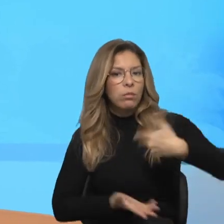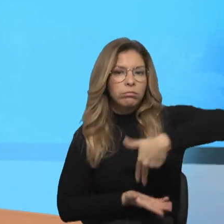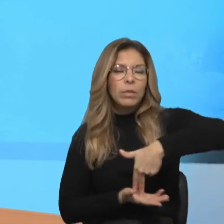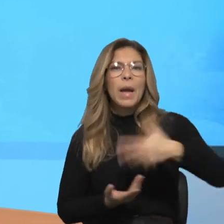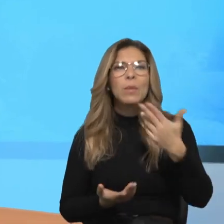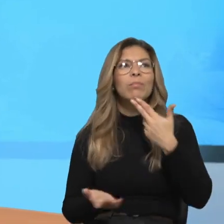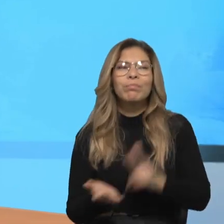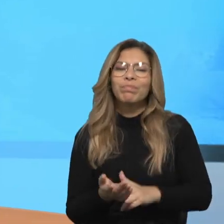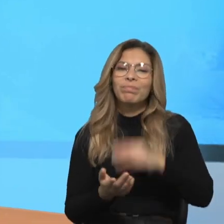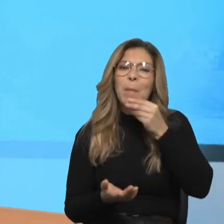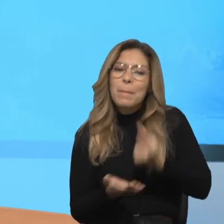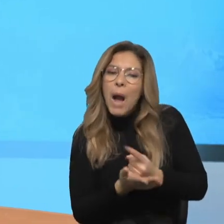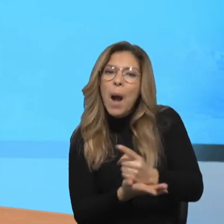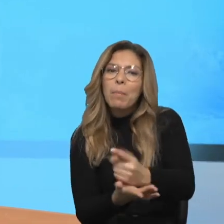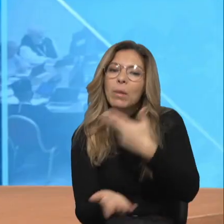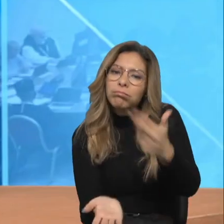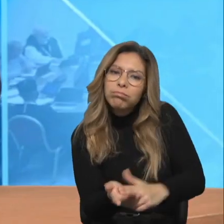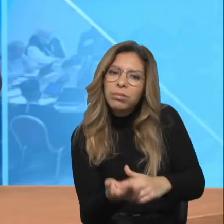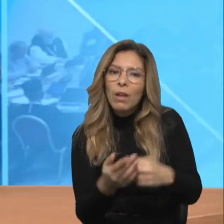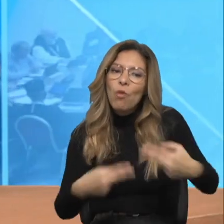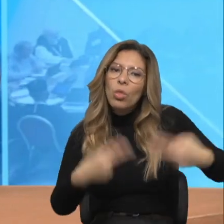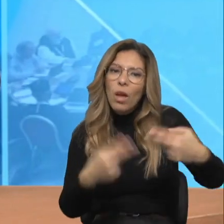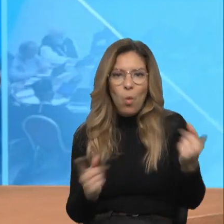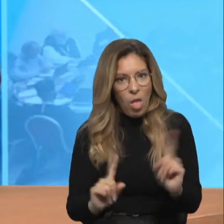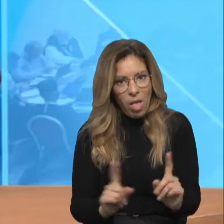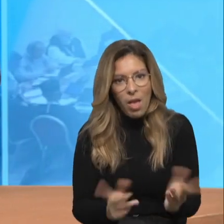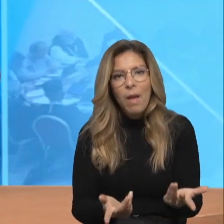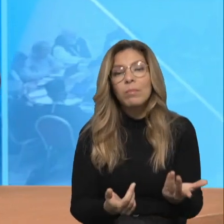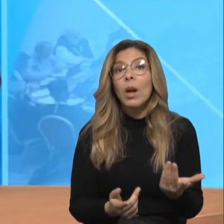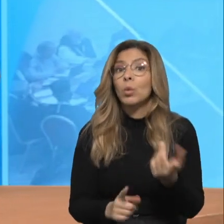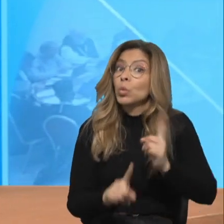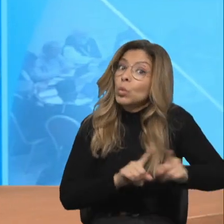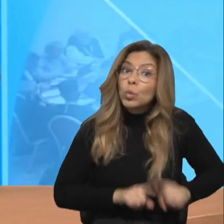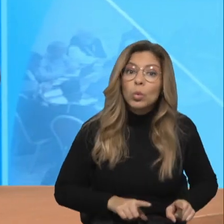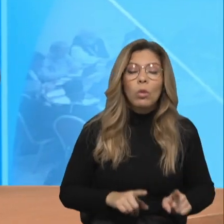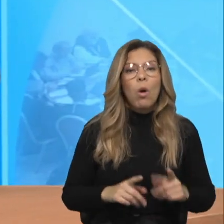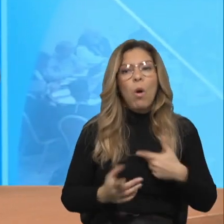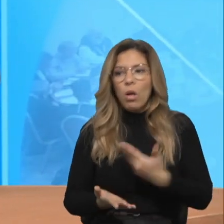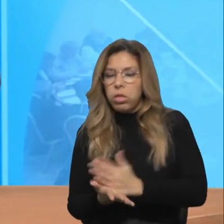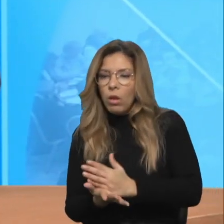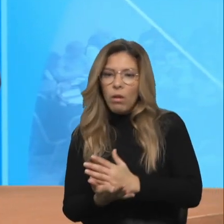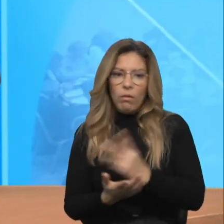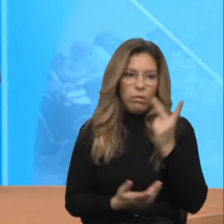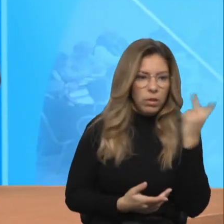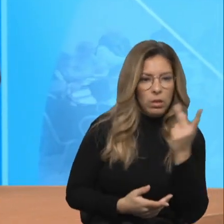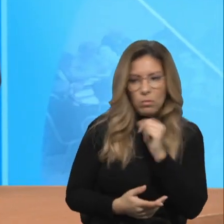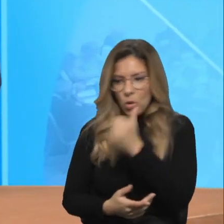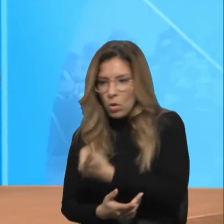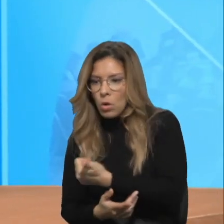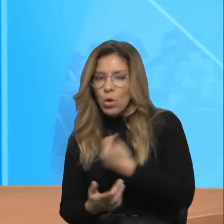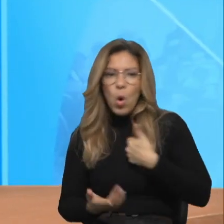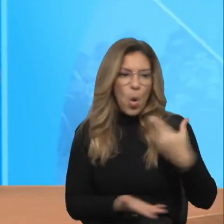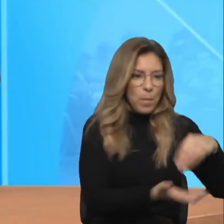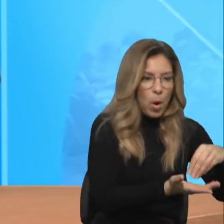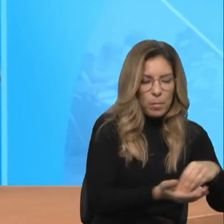tanto geográficas, mas de outra ordem. Fronteiras de várias ordens, entre a vida e a morte. Fronteira entre a pobreza